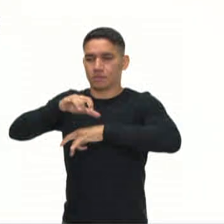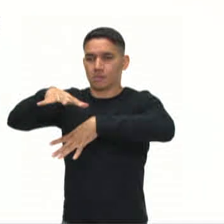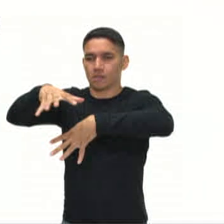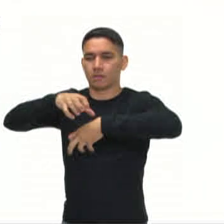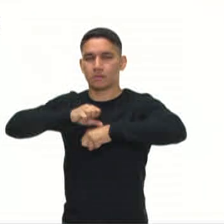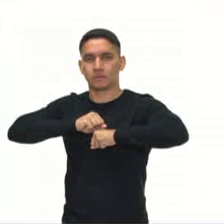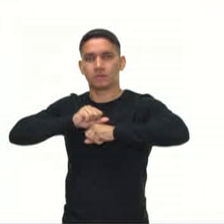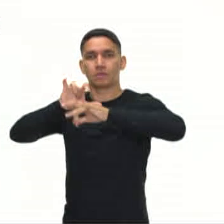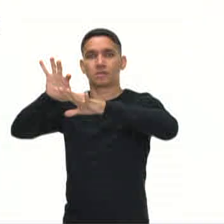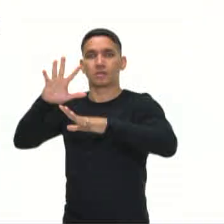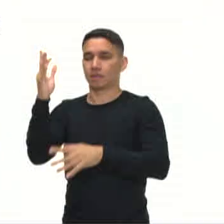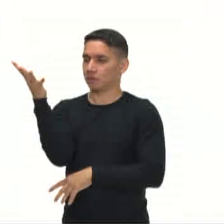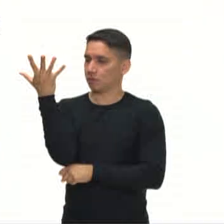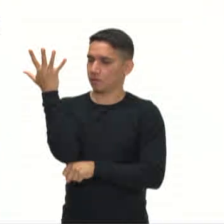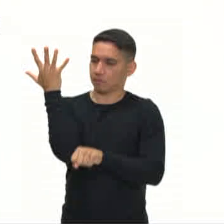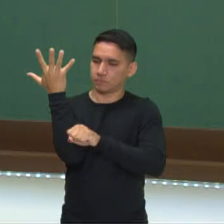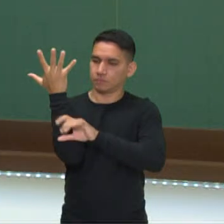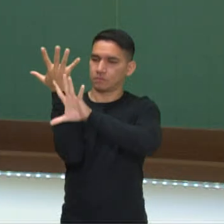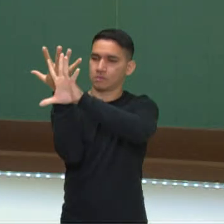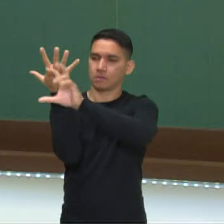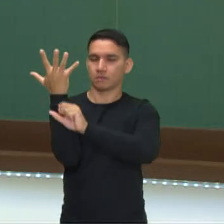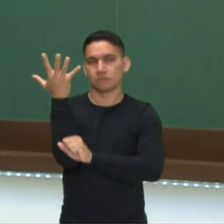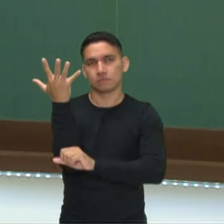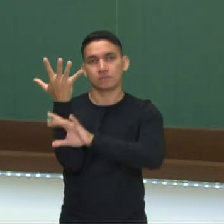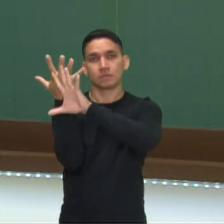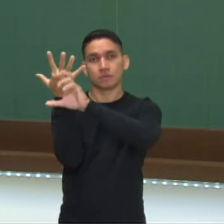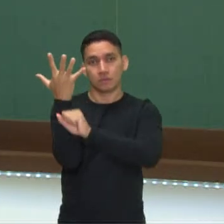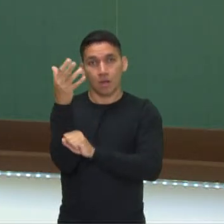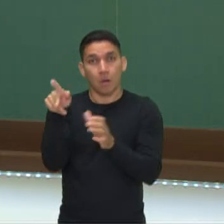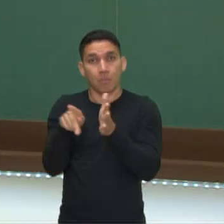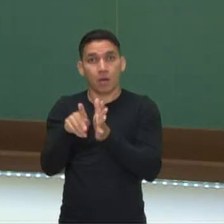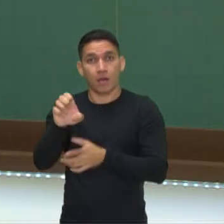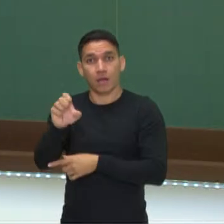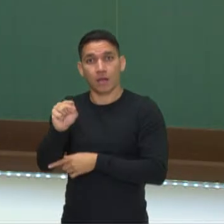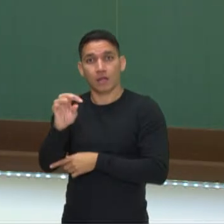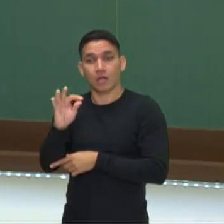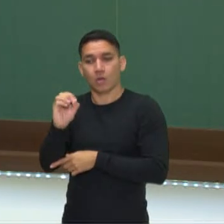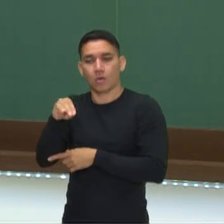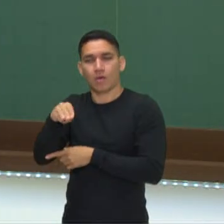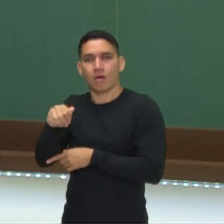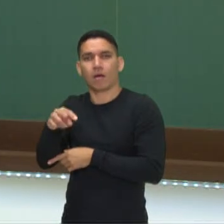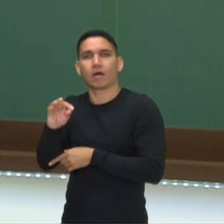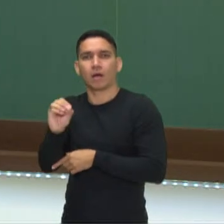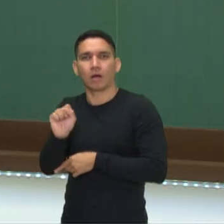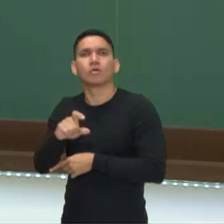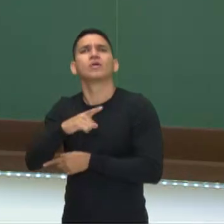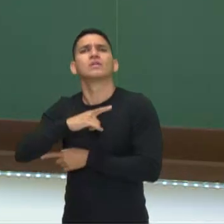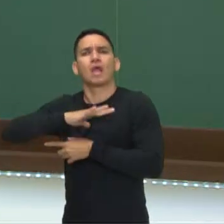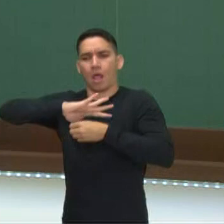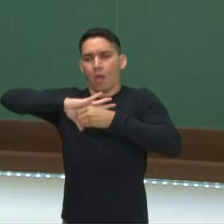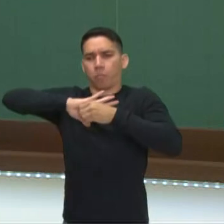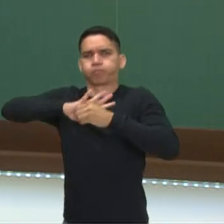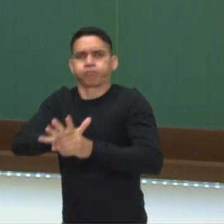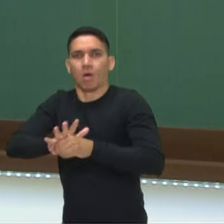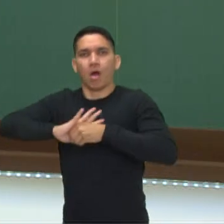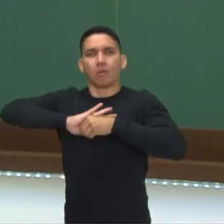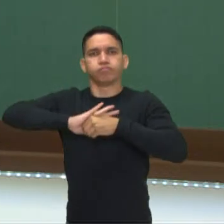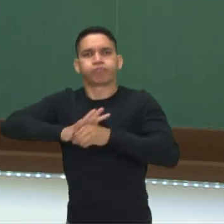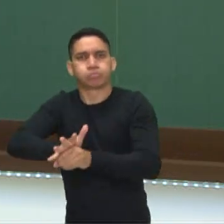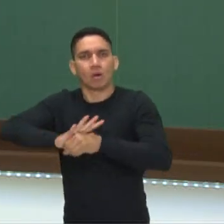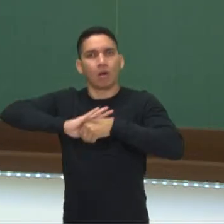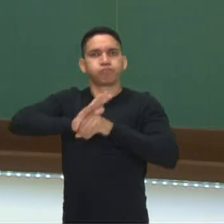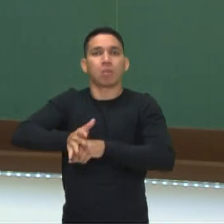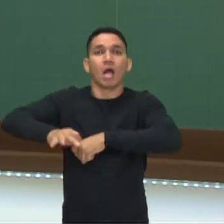que acontece lá nos estômatos e existe uma pressão muito grande que acontece